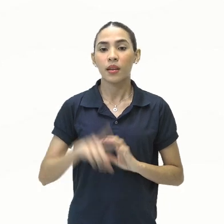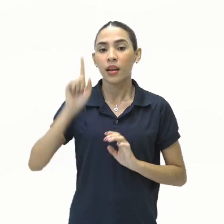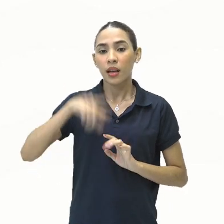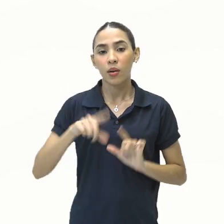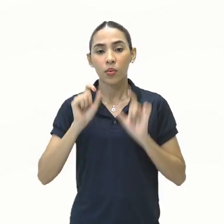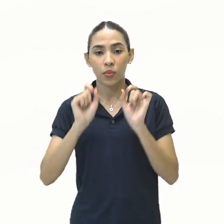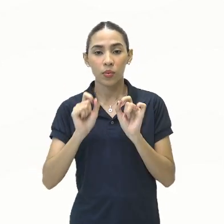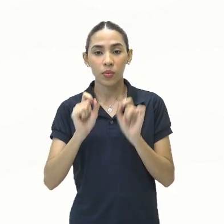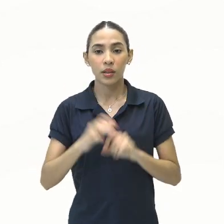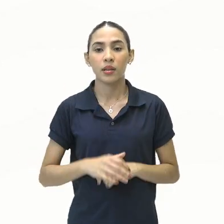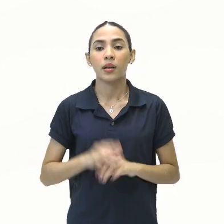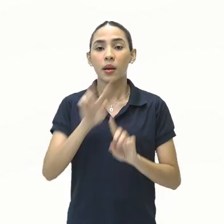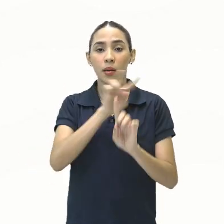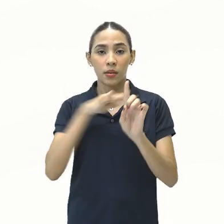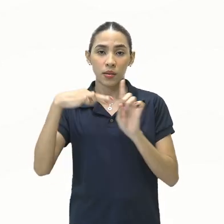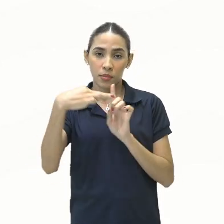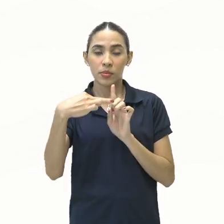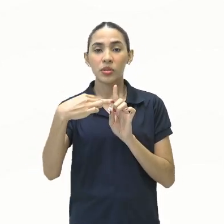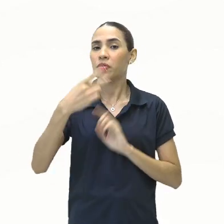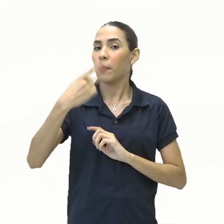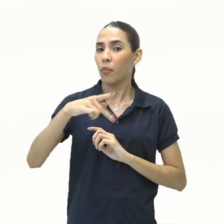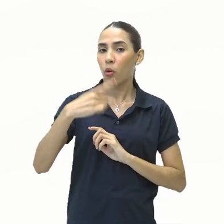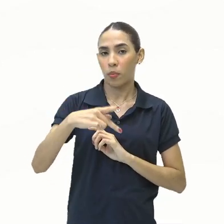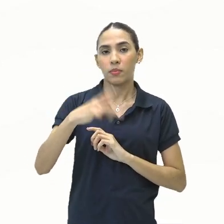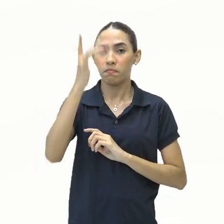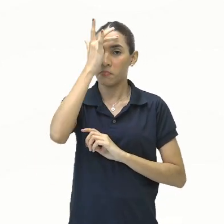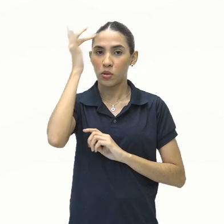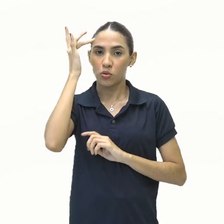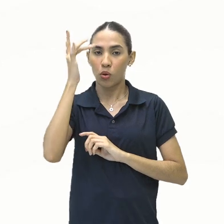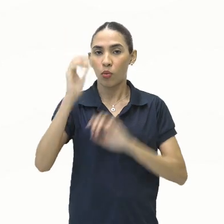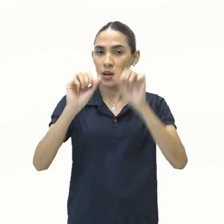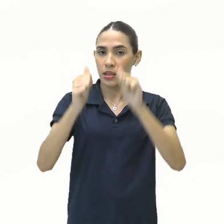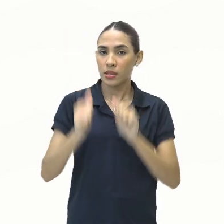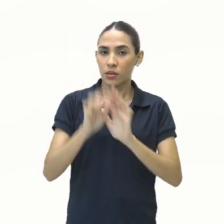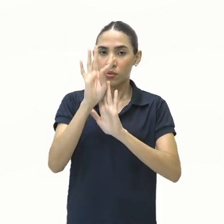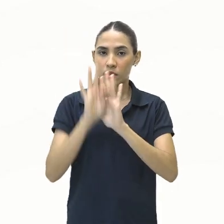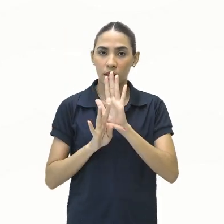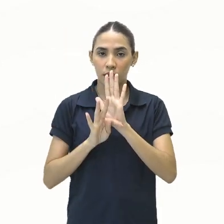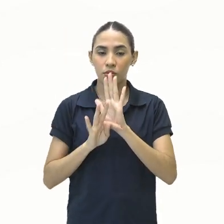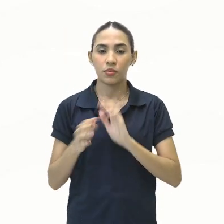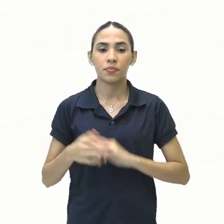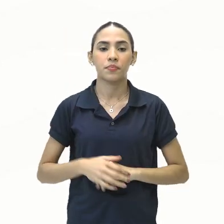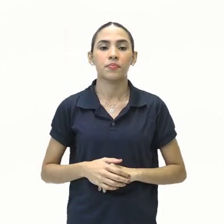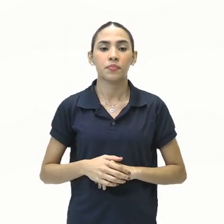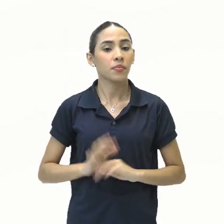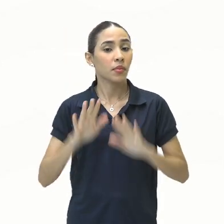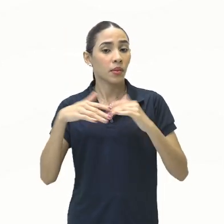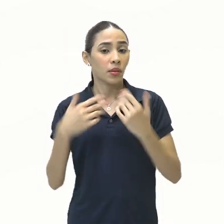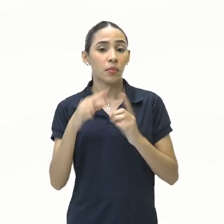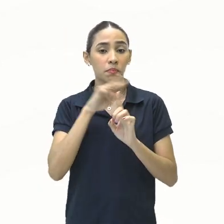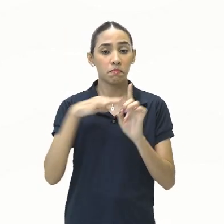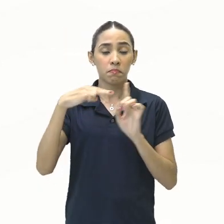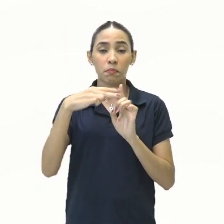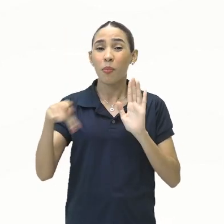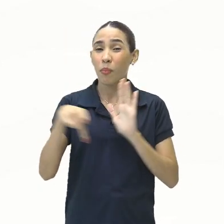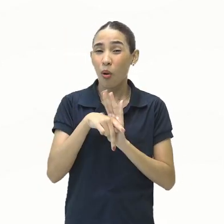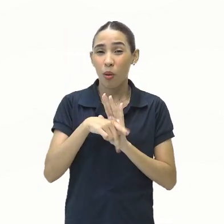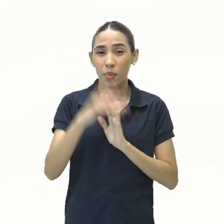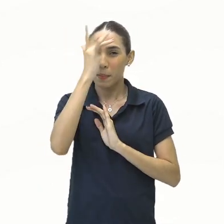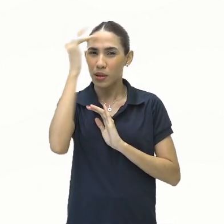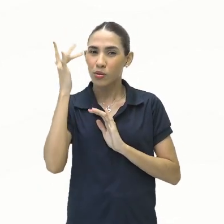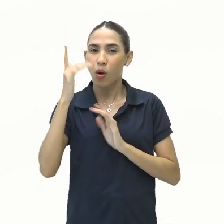ponto de vista nesse texto dissertativo argumentativo, ou seja, é o ponto de vista do